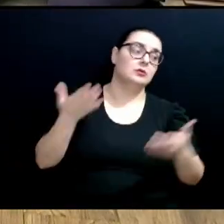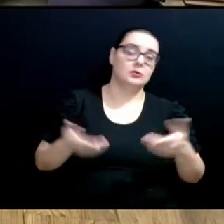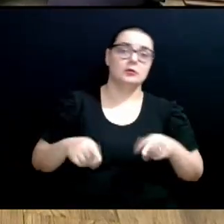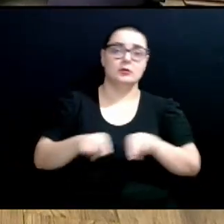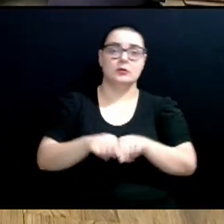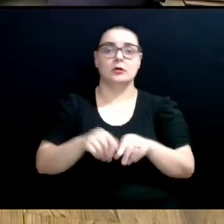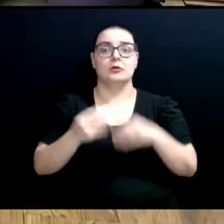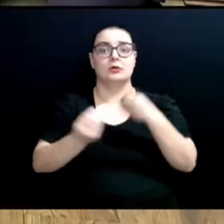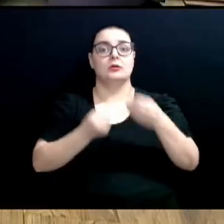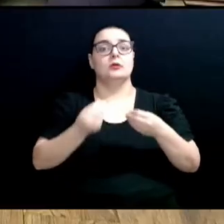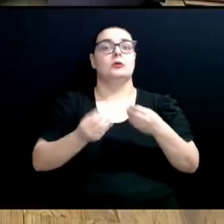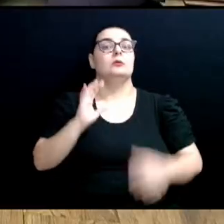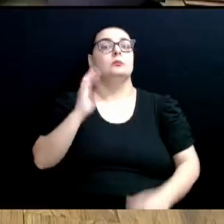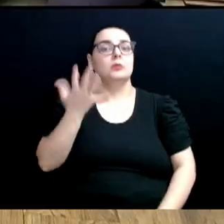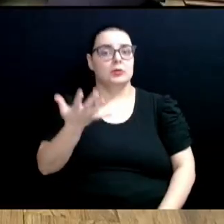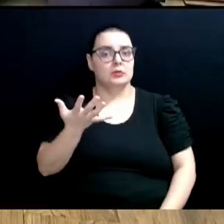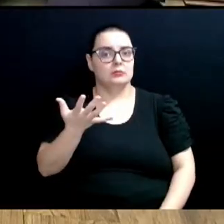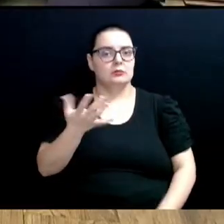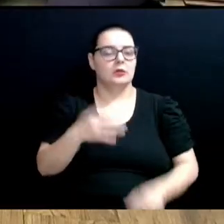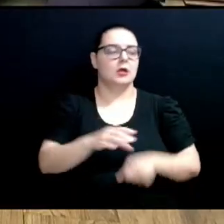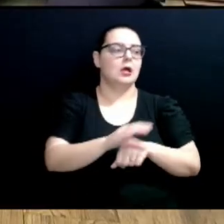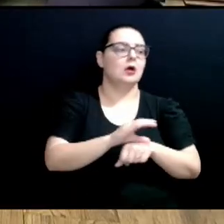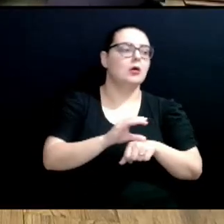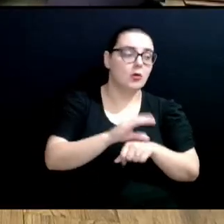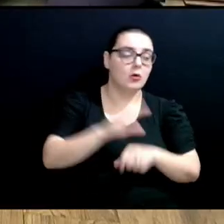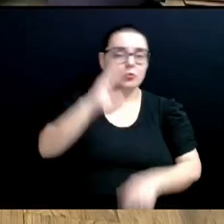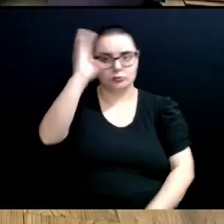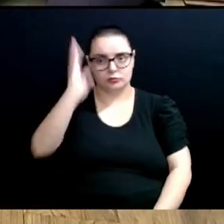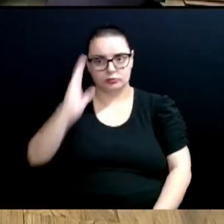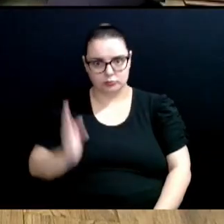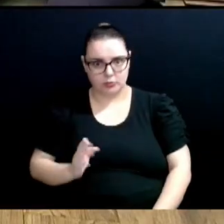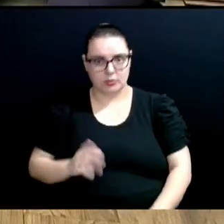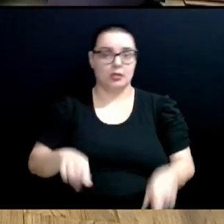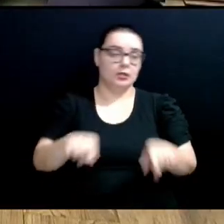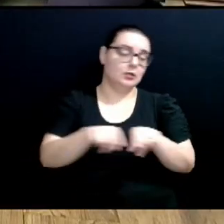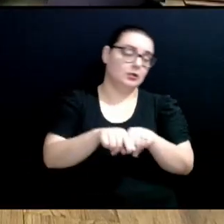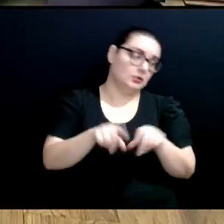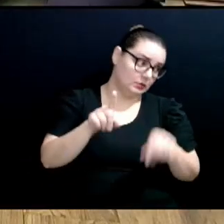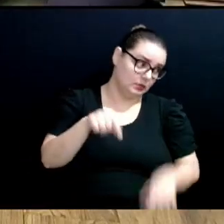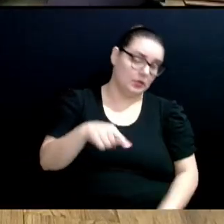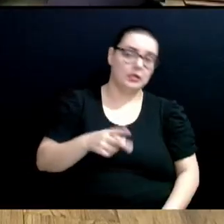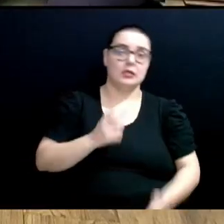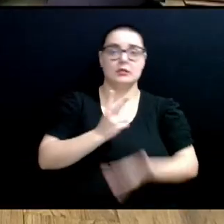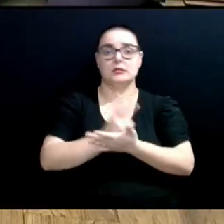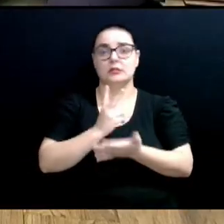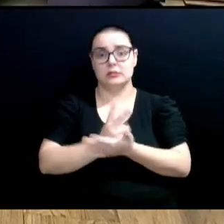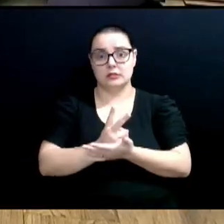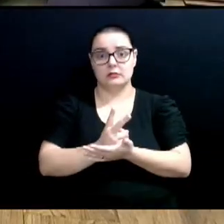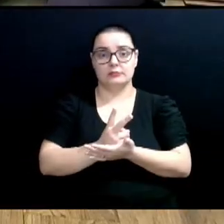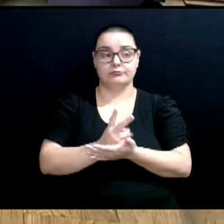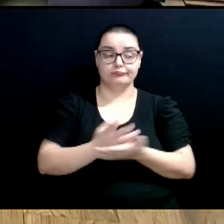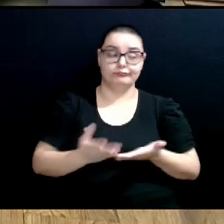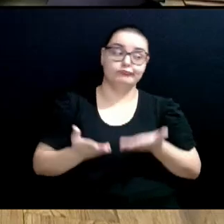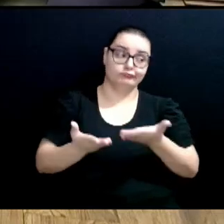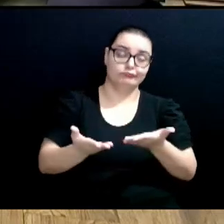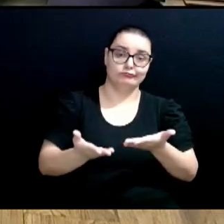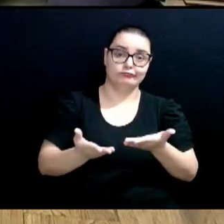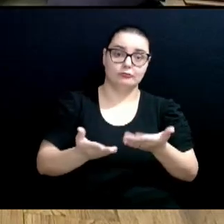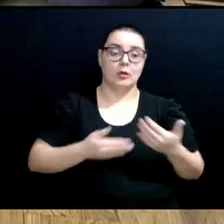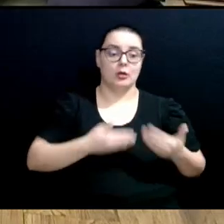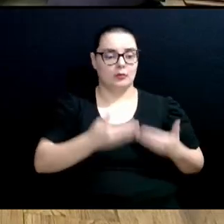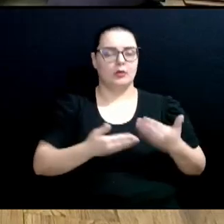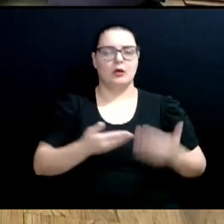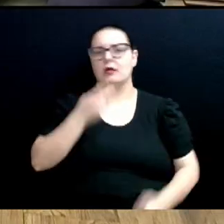a Constituição brasileira, que também é constantemente colocada em xeque, né? Com o tempo, muitas pessoas falam,